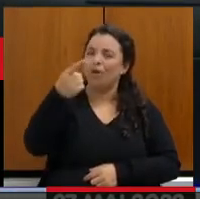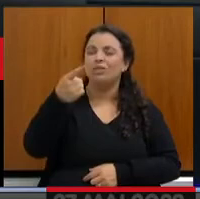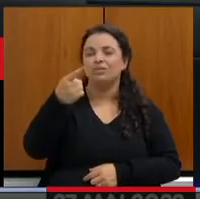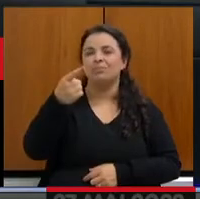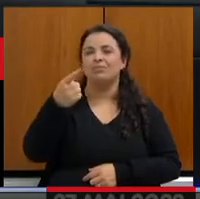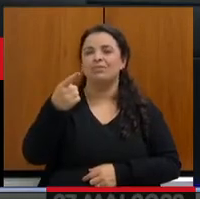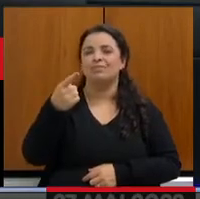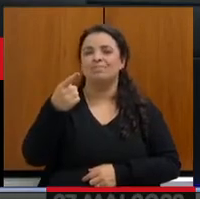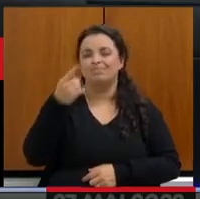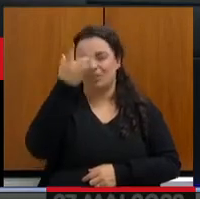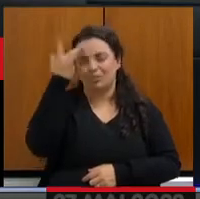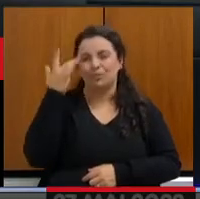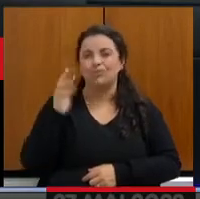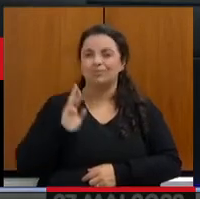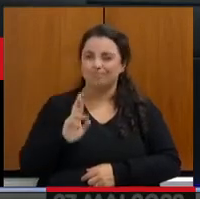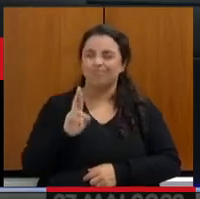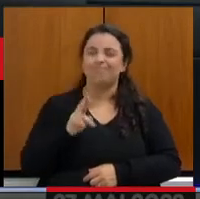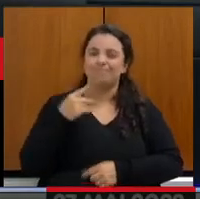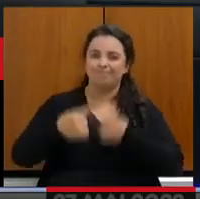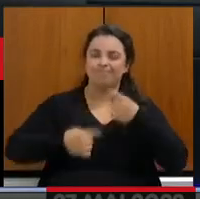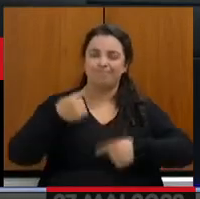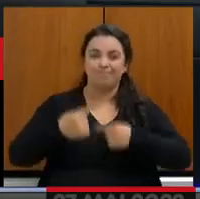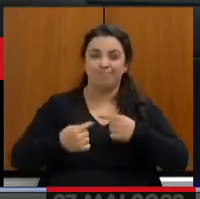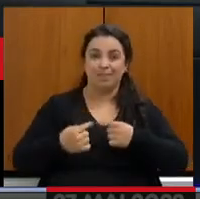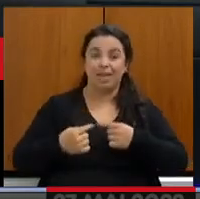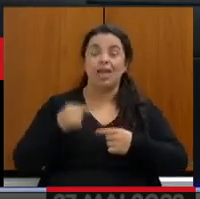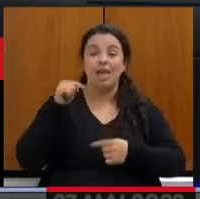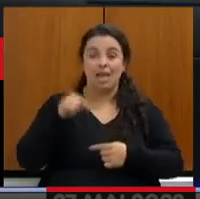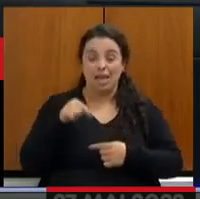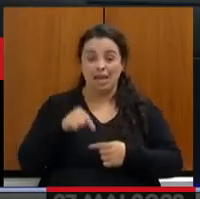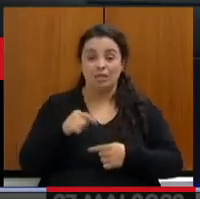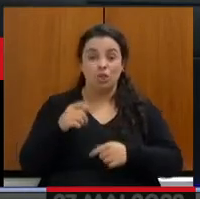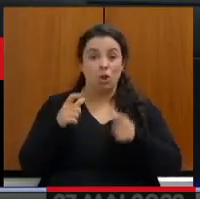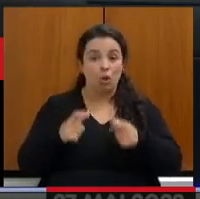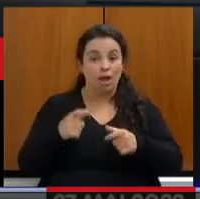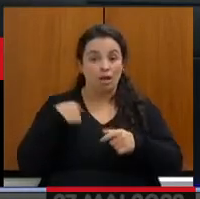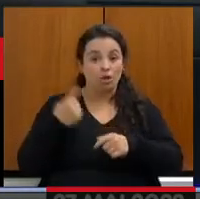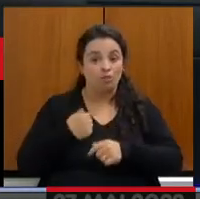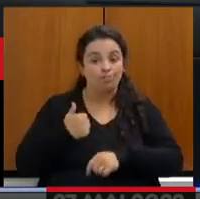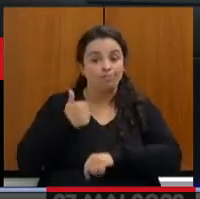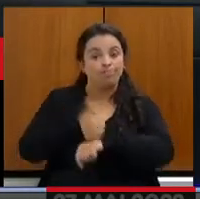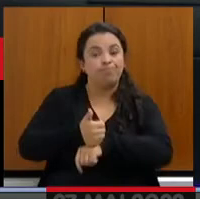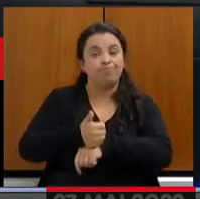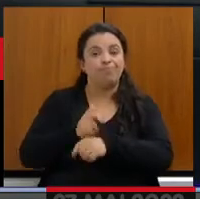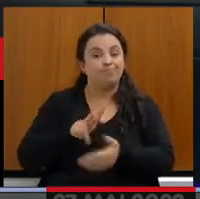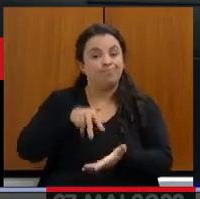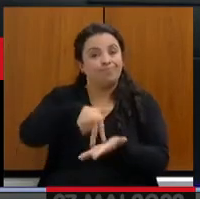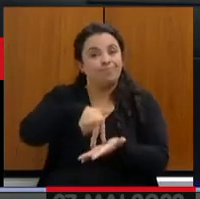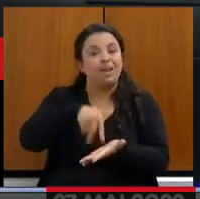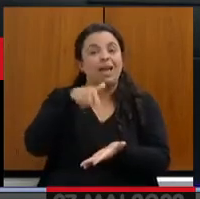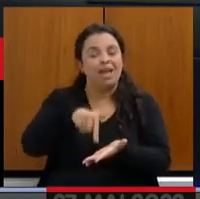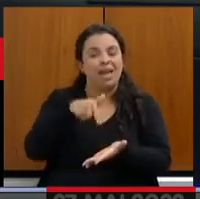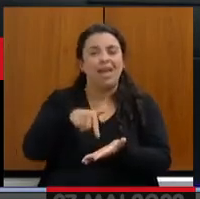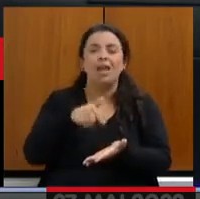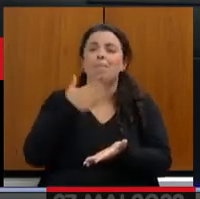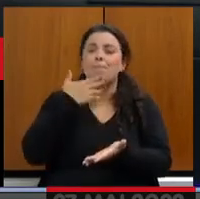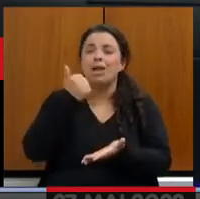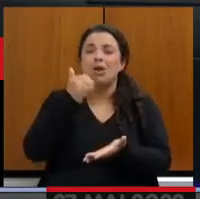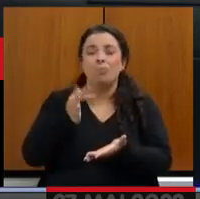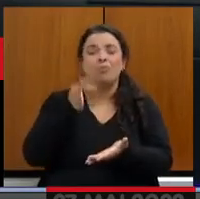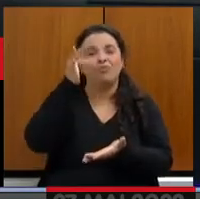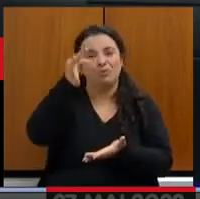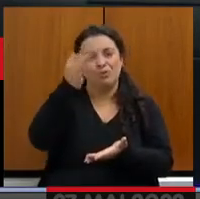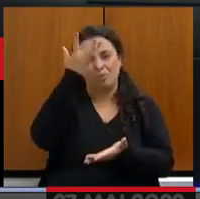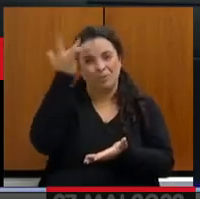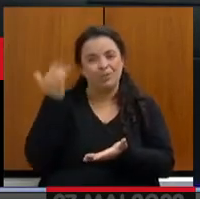quando a gente ocupa o lugar que a gente ocupa que esse lugar que a gente ocupa seja ele qual for ele se torna melhor para as próximas que virão